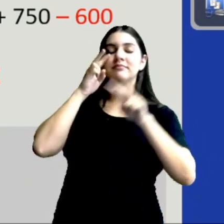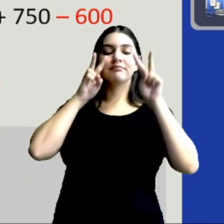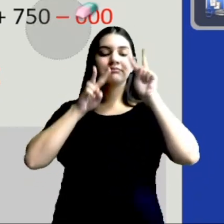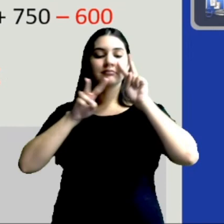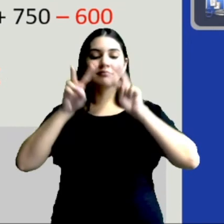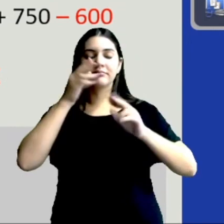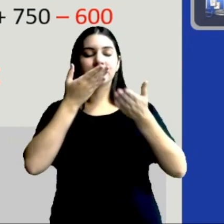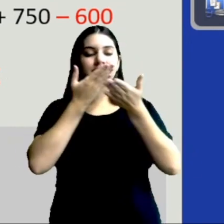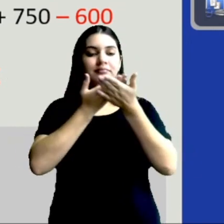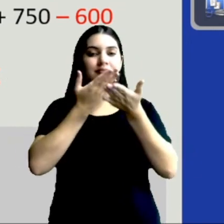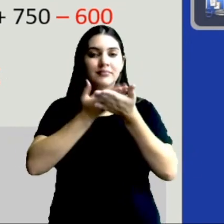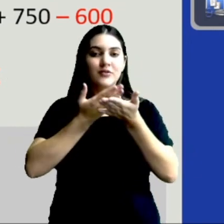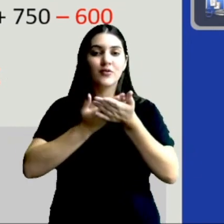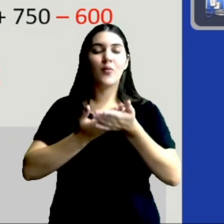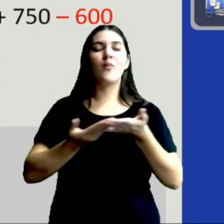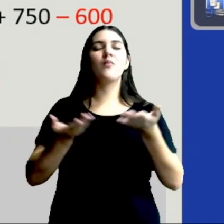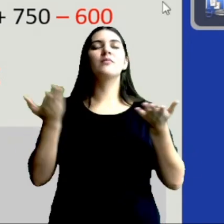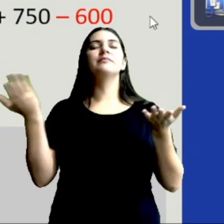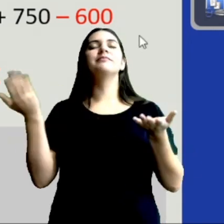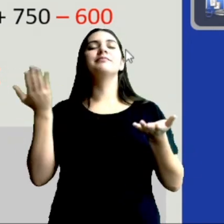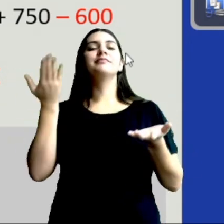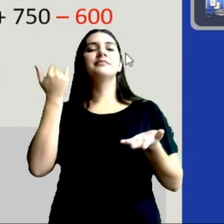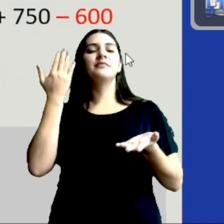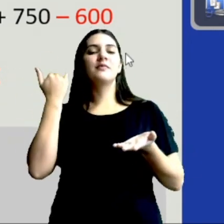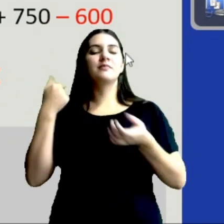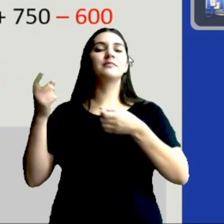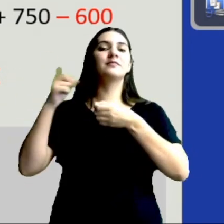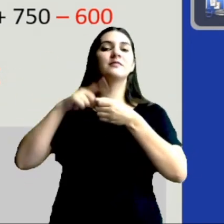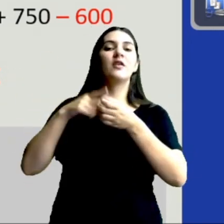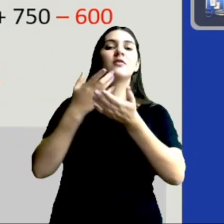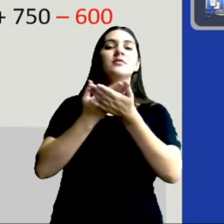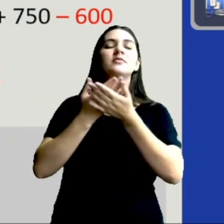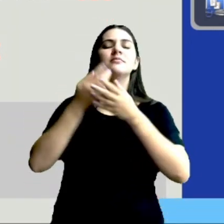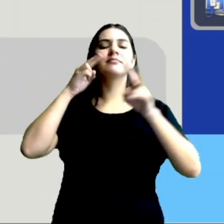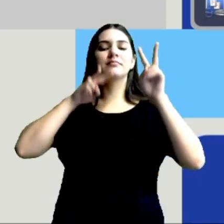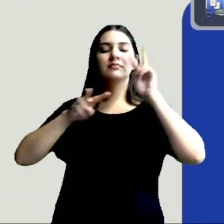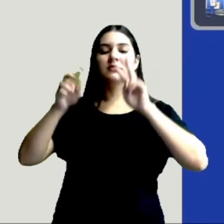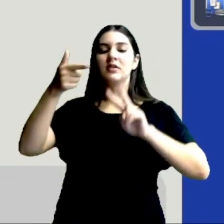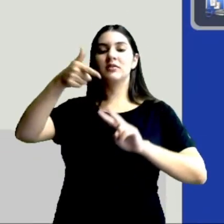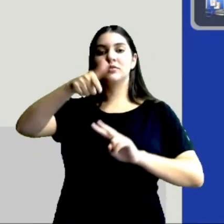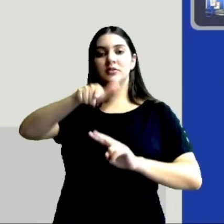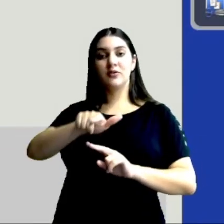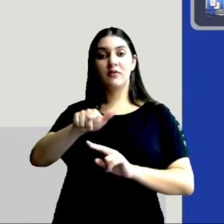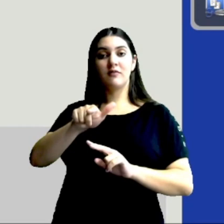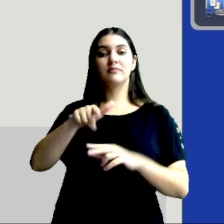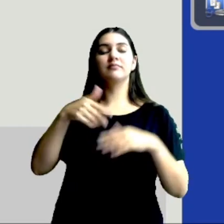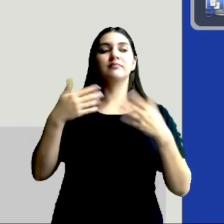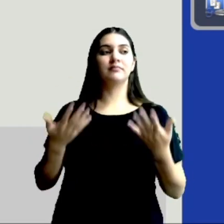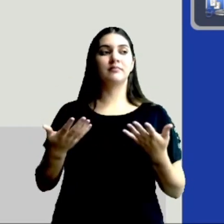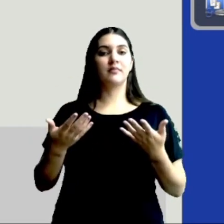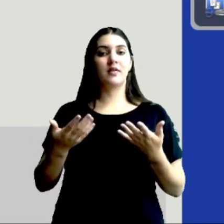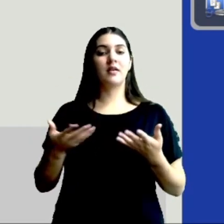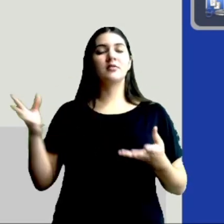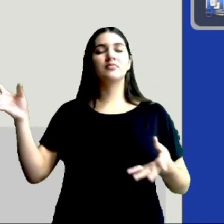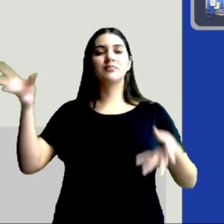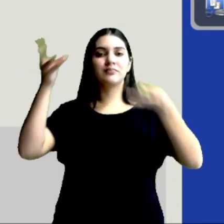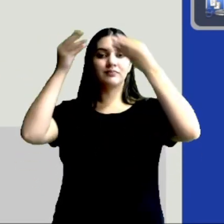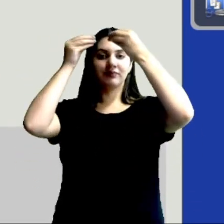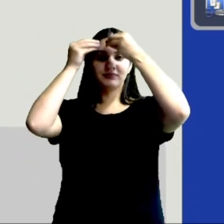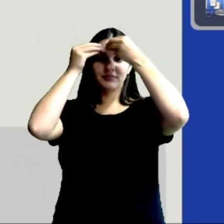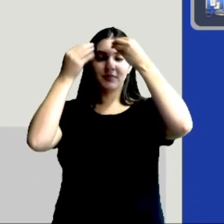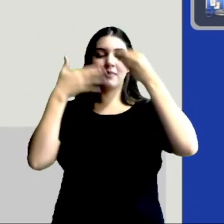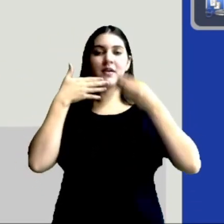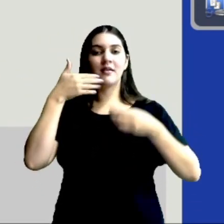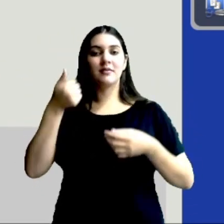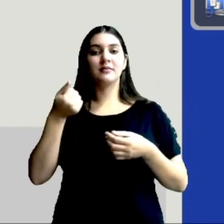lá nas aulas anteriores que a gente falou disso, tá? Assiste de novo, para você fixar melhor. Essa